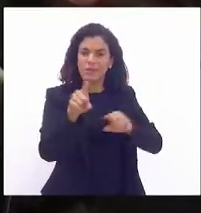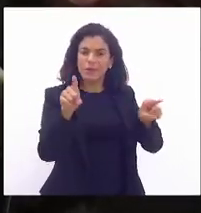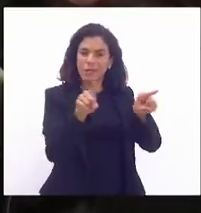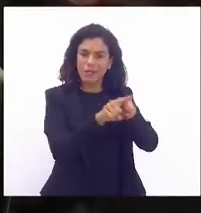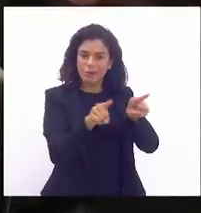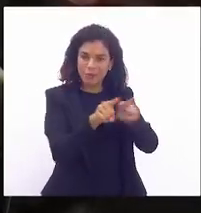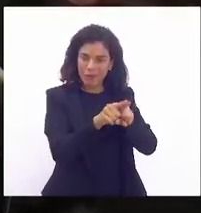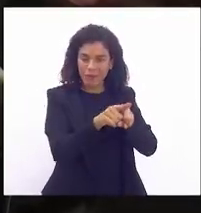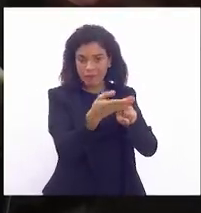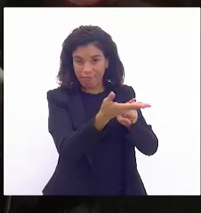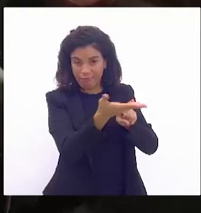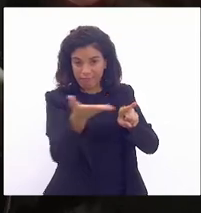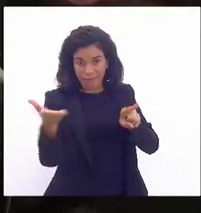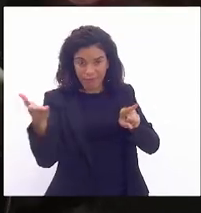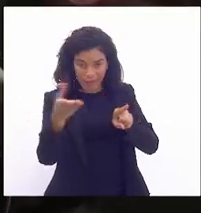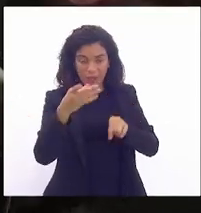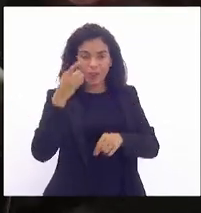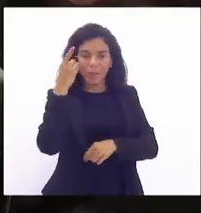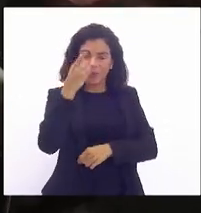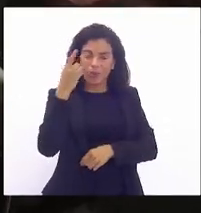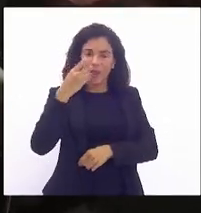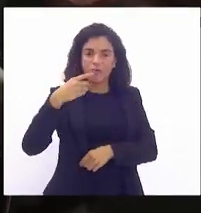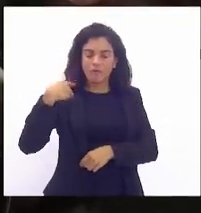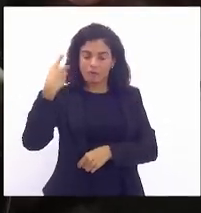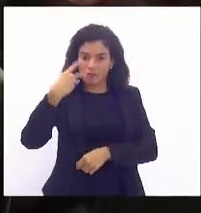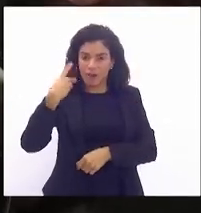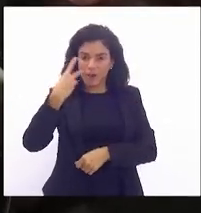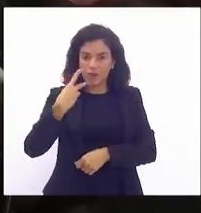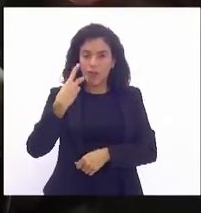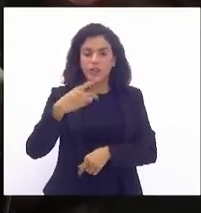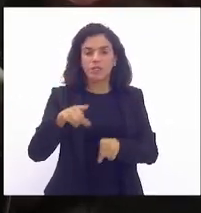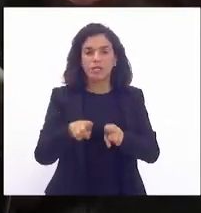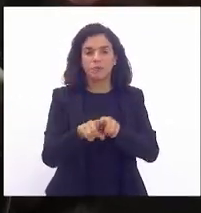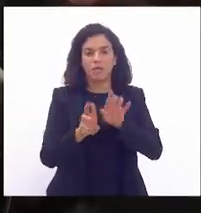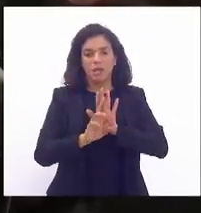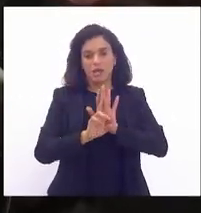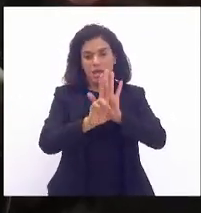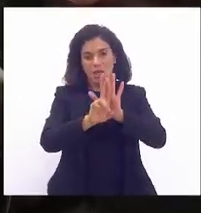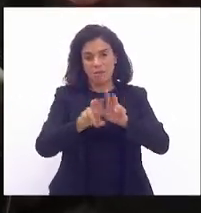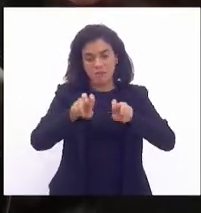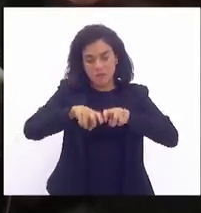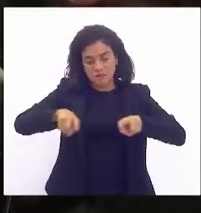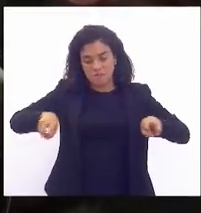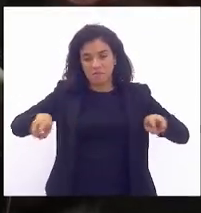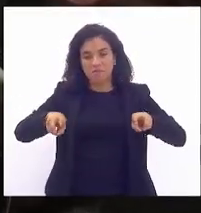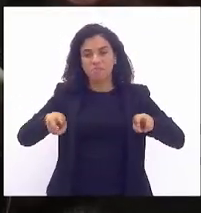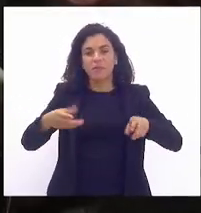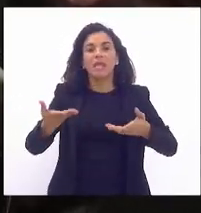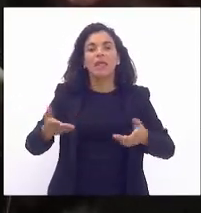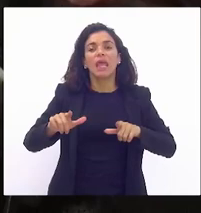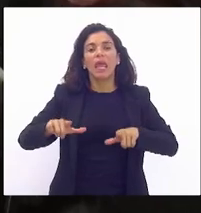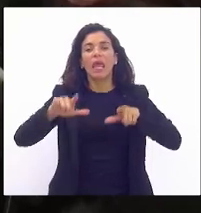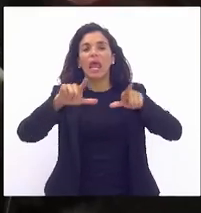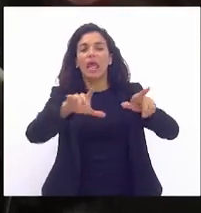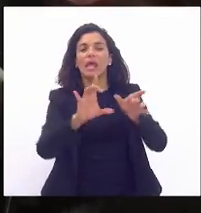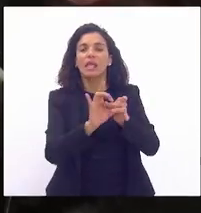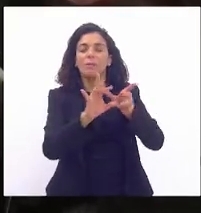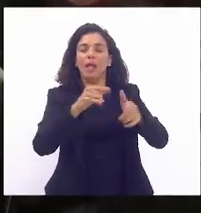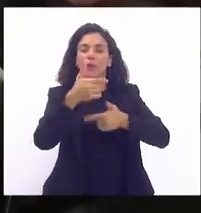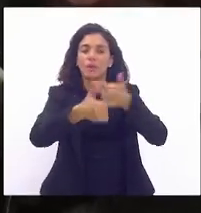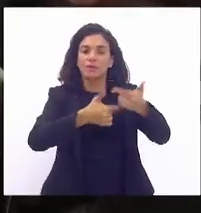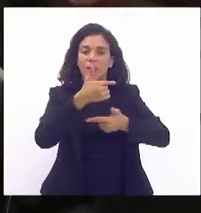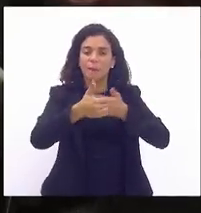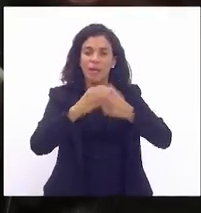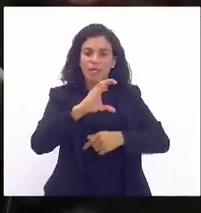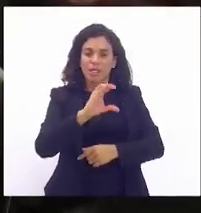aos nobres deputados, vereadores e representantes da mesa, quem é que certifica a CSN? Quem é que